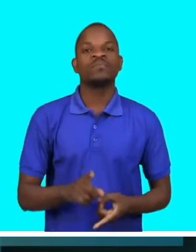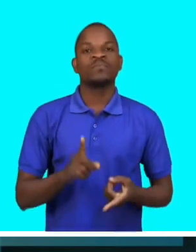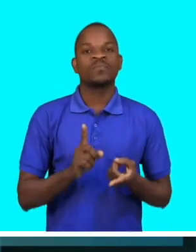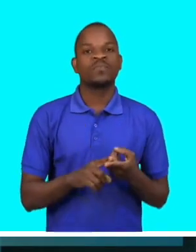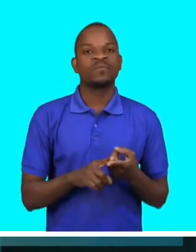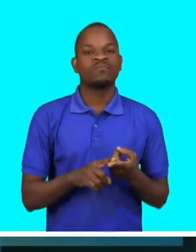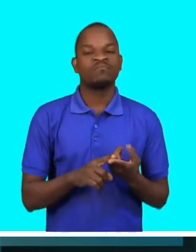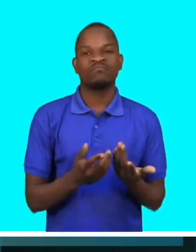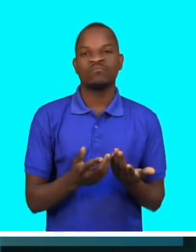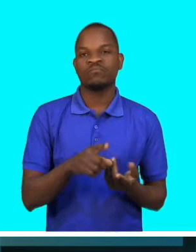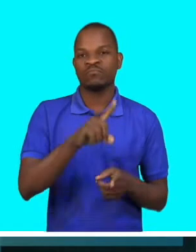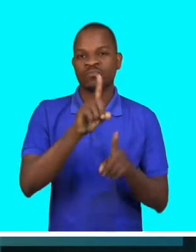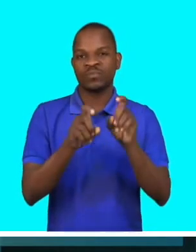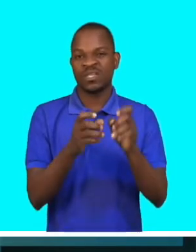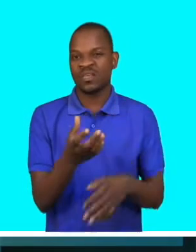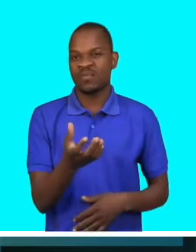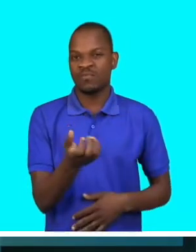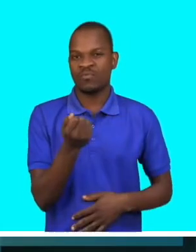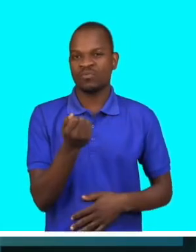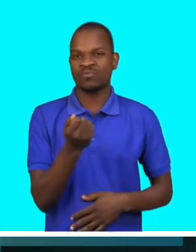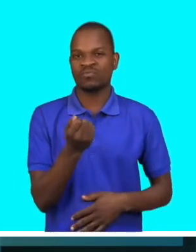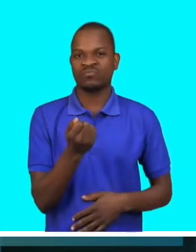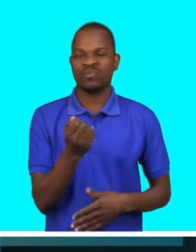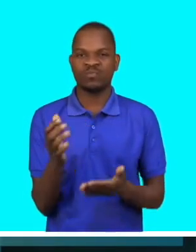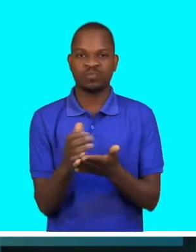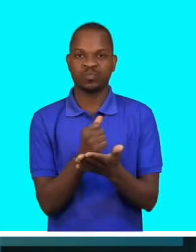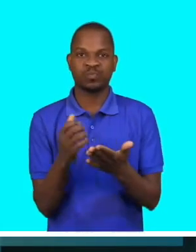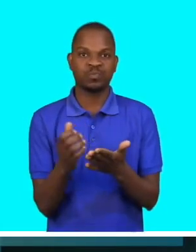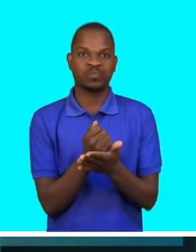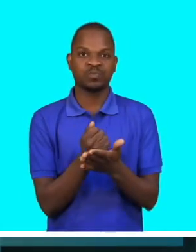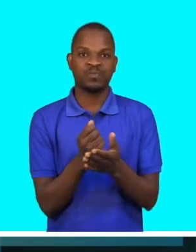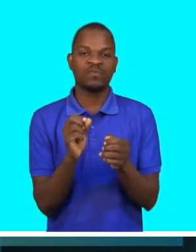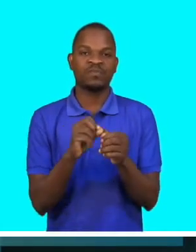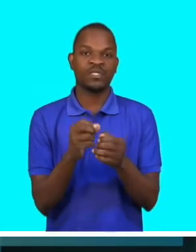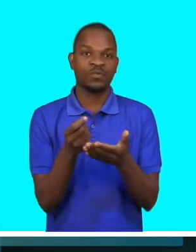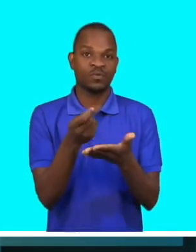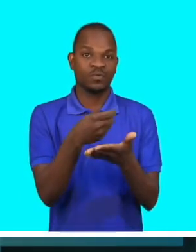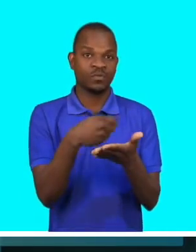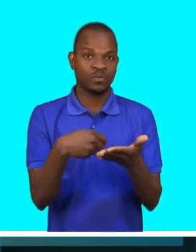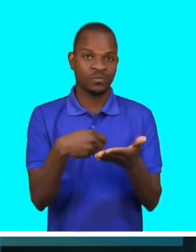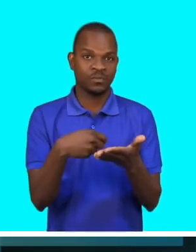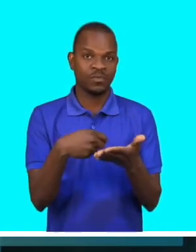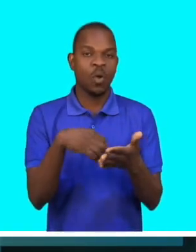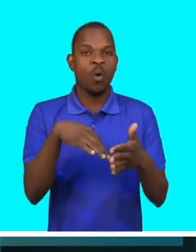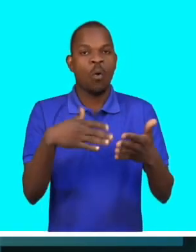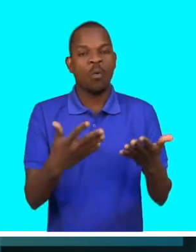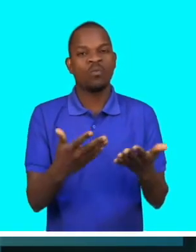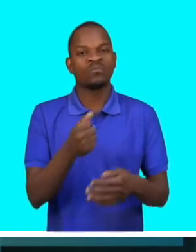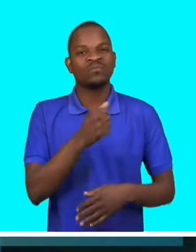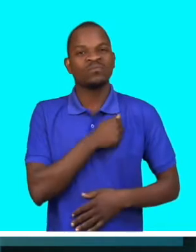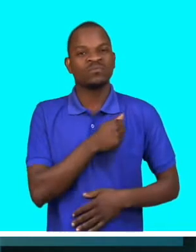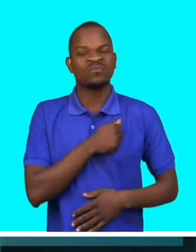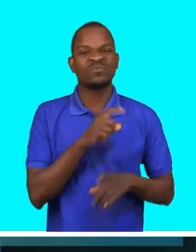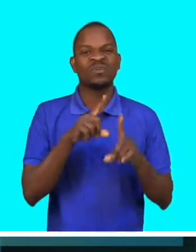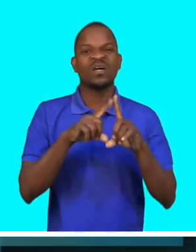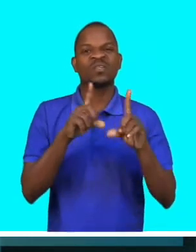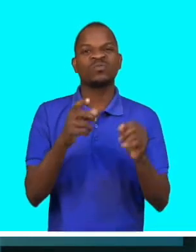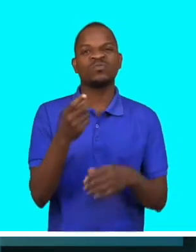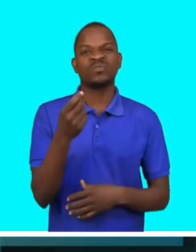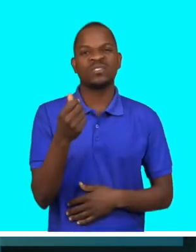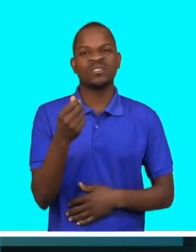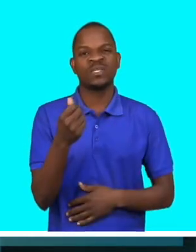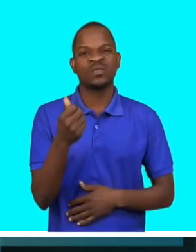assim, é possível viver da arte em Moçambique? Ou o que tu faz, Derso, é paixão, dinheiro, é